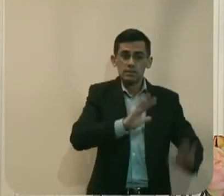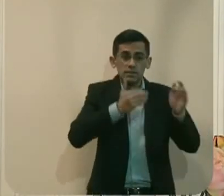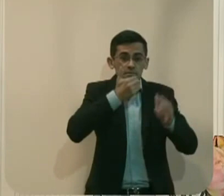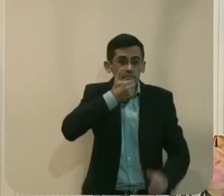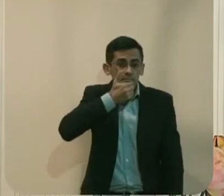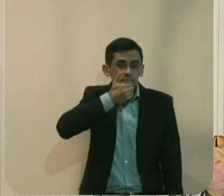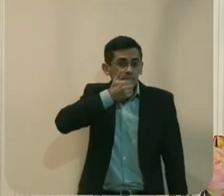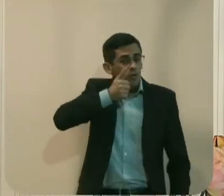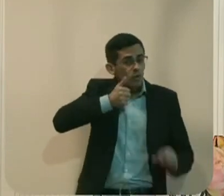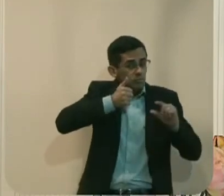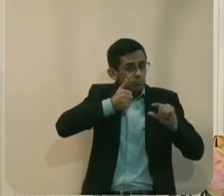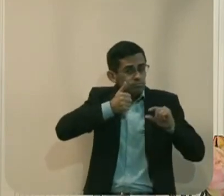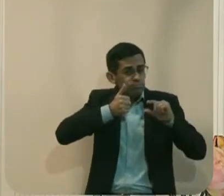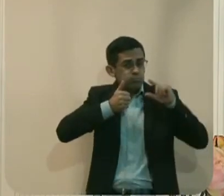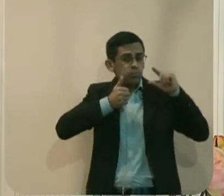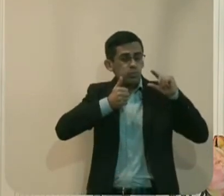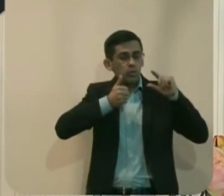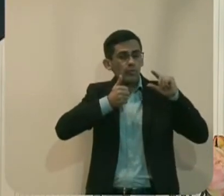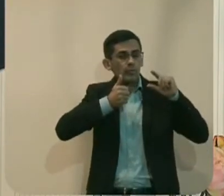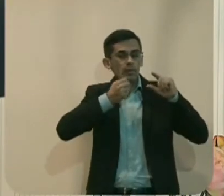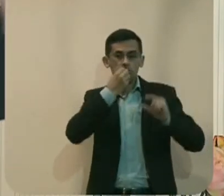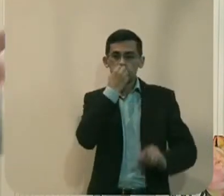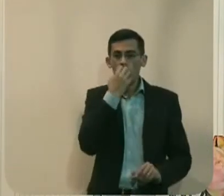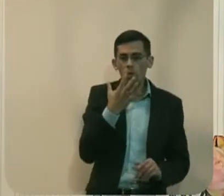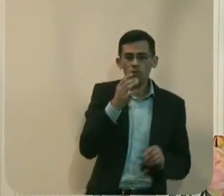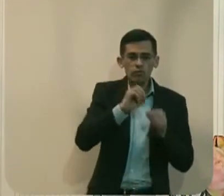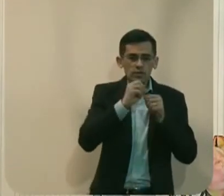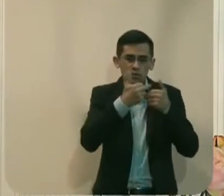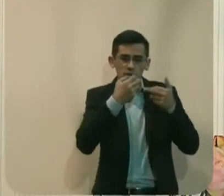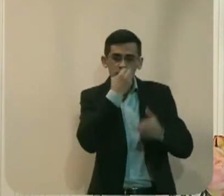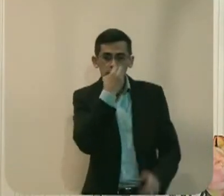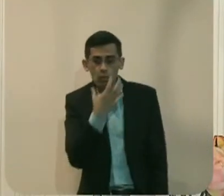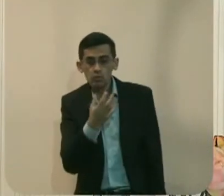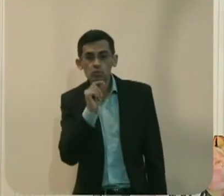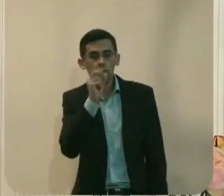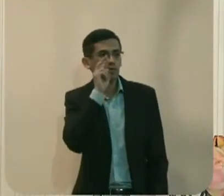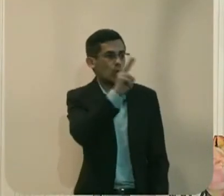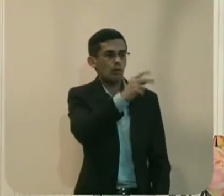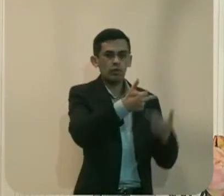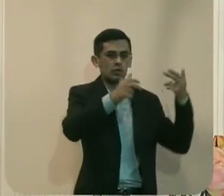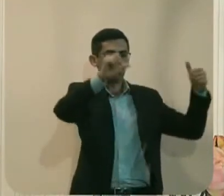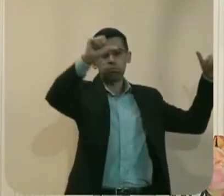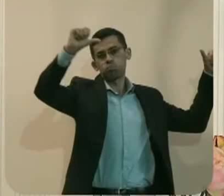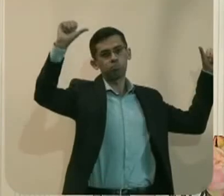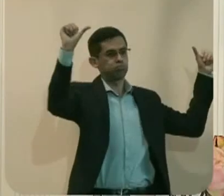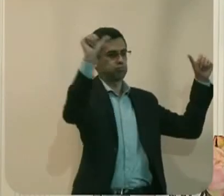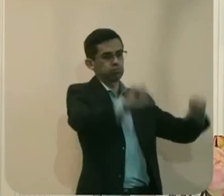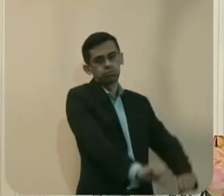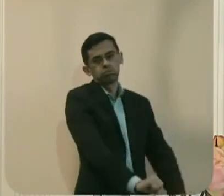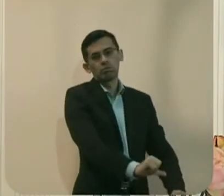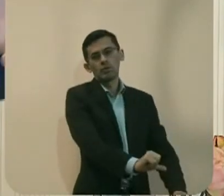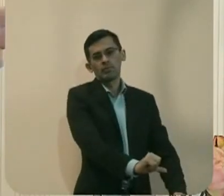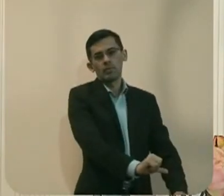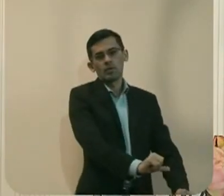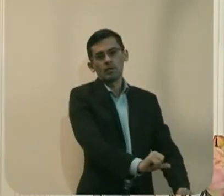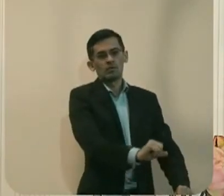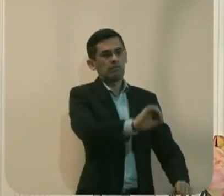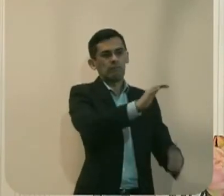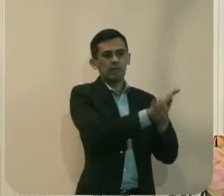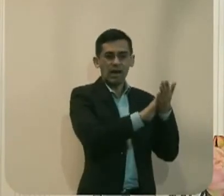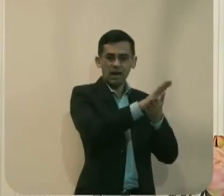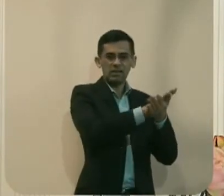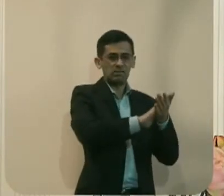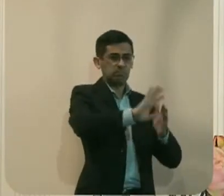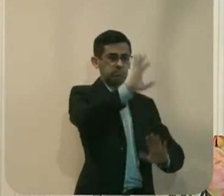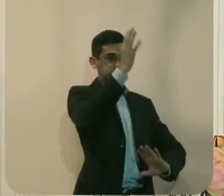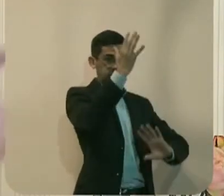pouquinho uma área, se está sendo feito alguma coisa boa, de repente só se vê as coisas ruins do que não chegou a